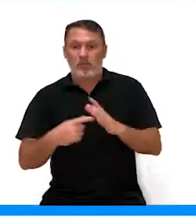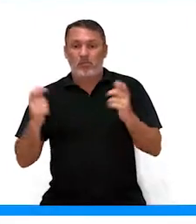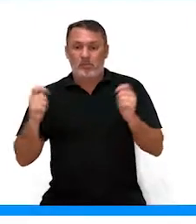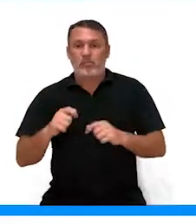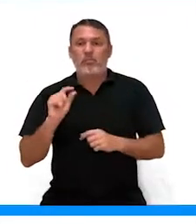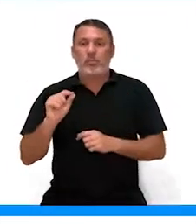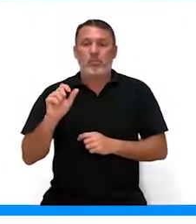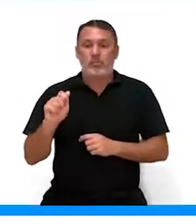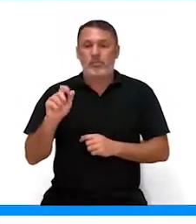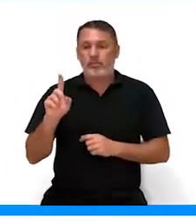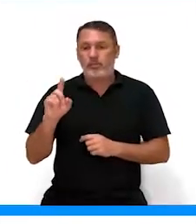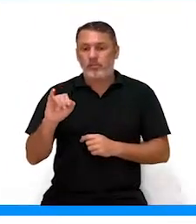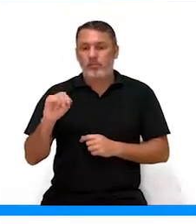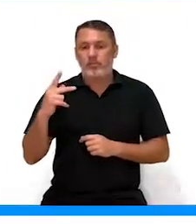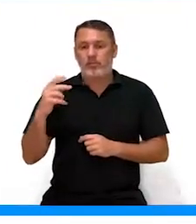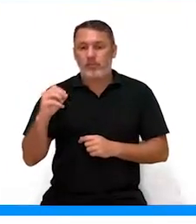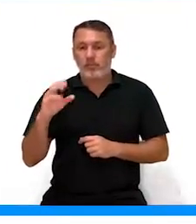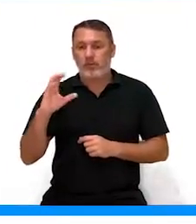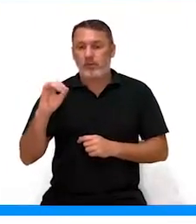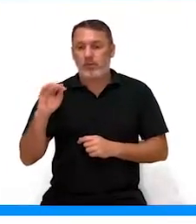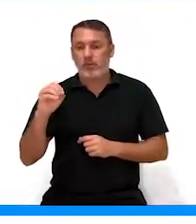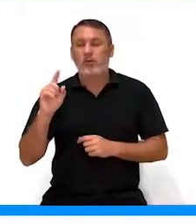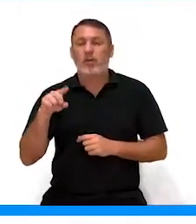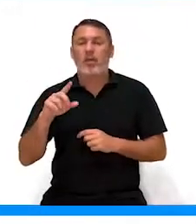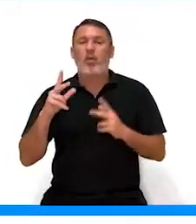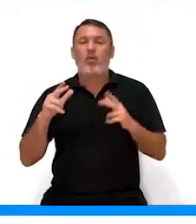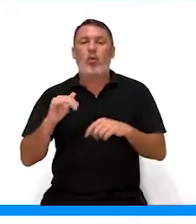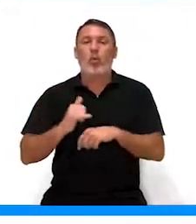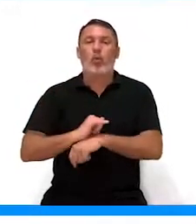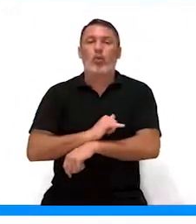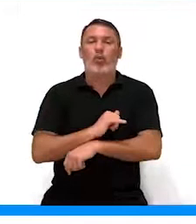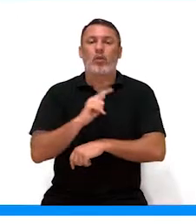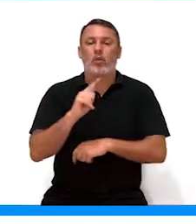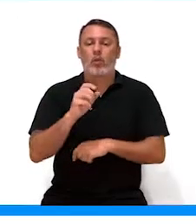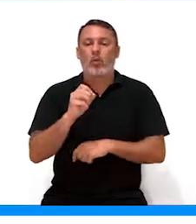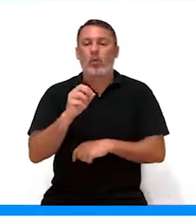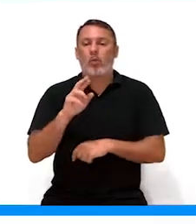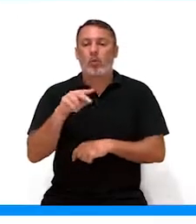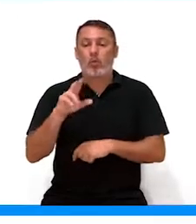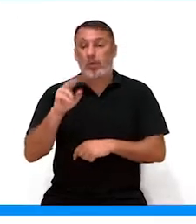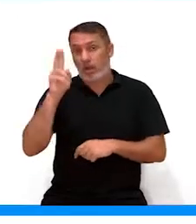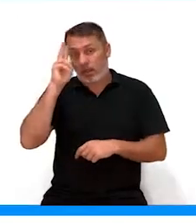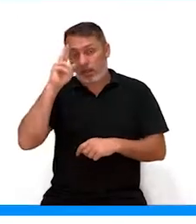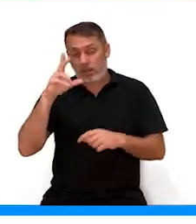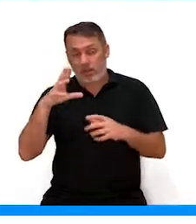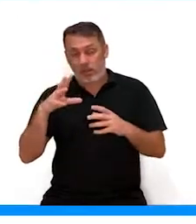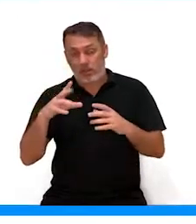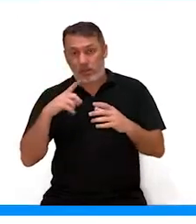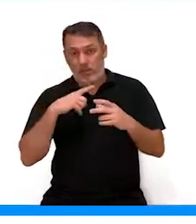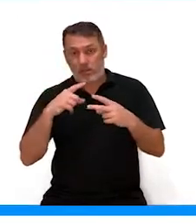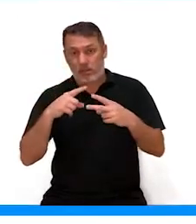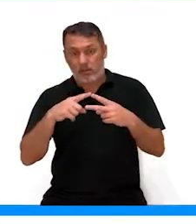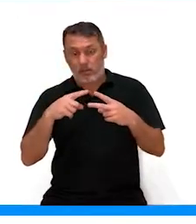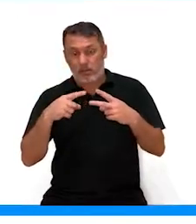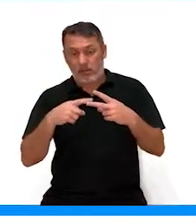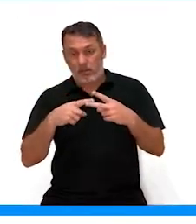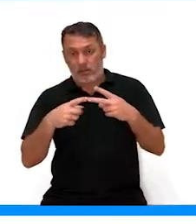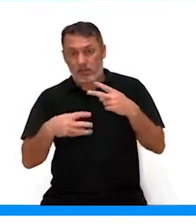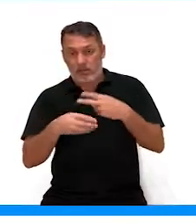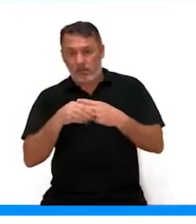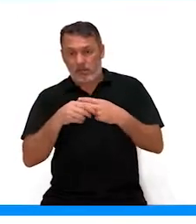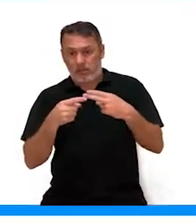em que ocorre, ela pode apresentar adipócitos, que são células de gordura. Então, é importante a gente lembrar que abaixo